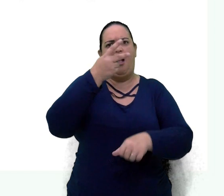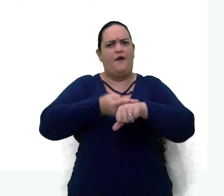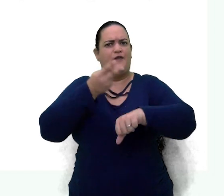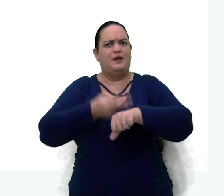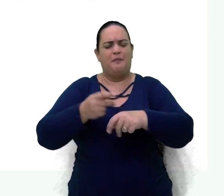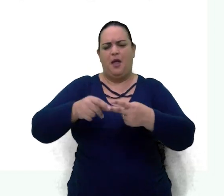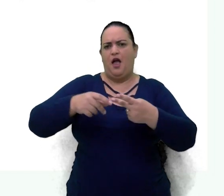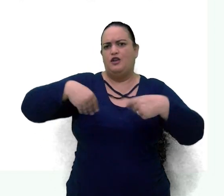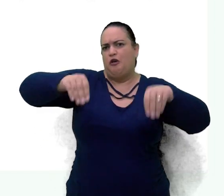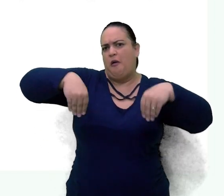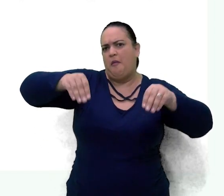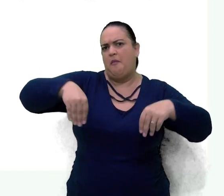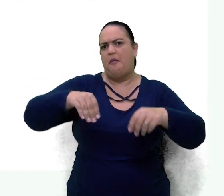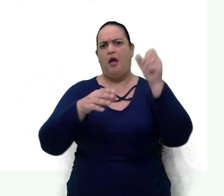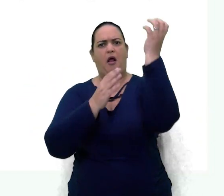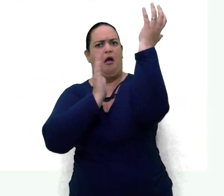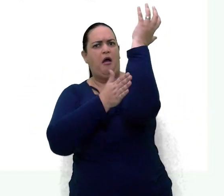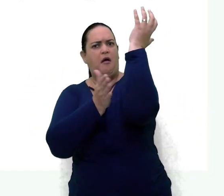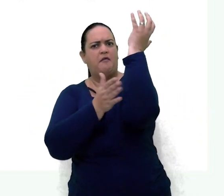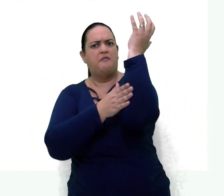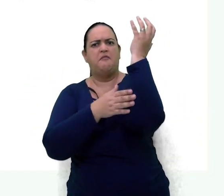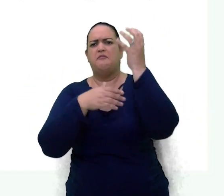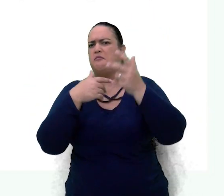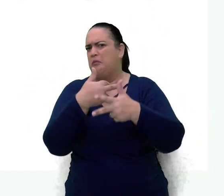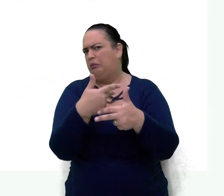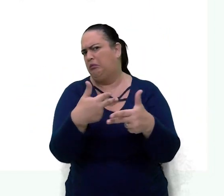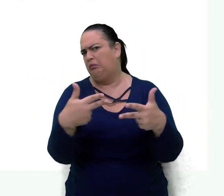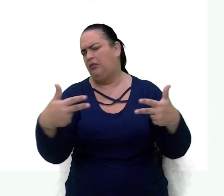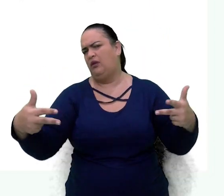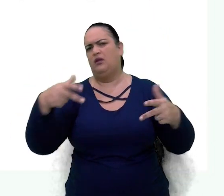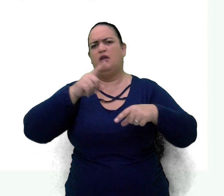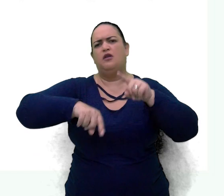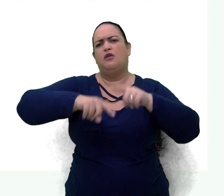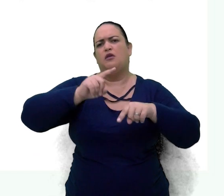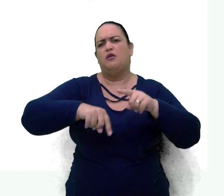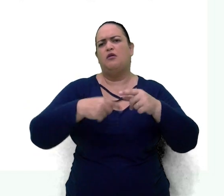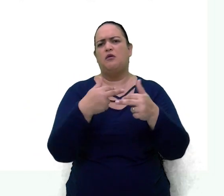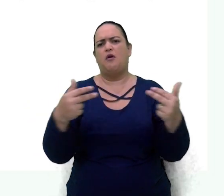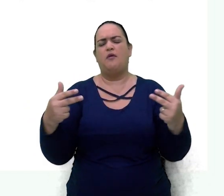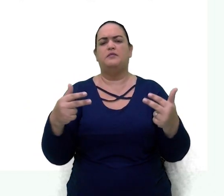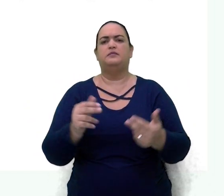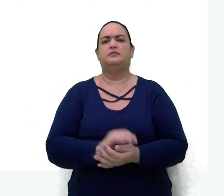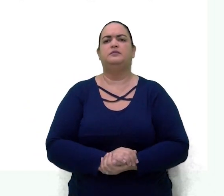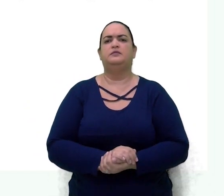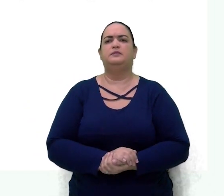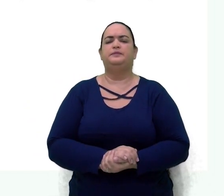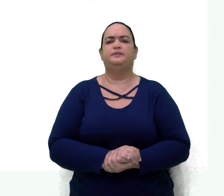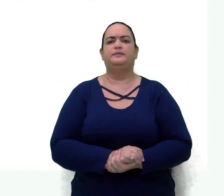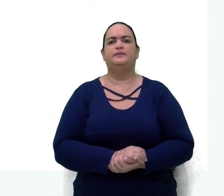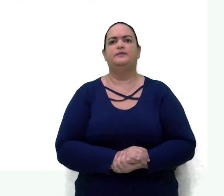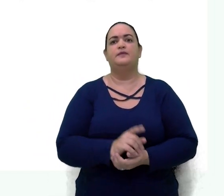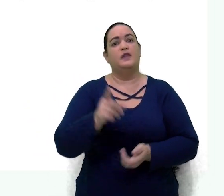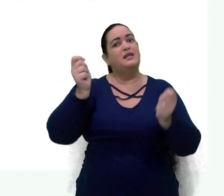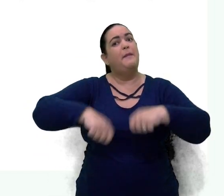utilizar tecido, madeira e dentre outros que você pode estar aí produzindo a sua escultura.